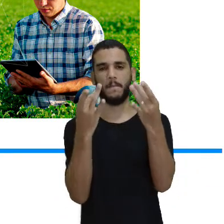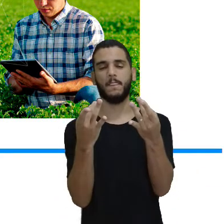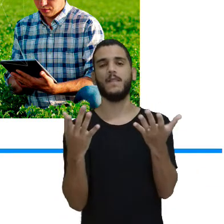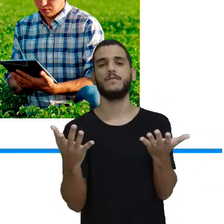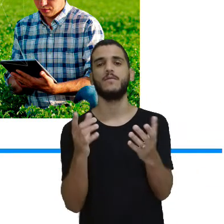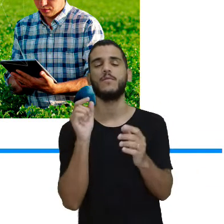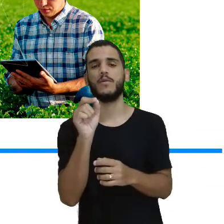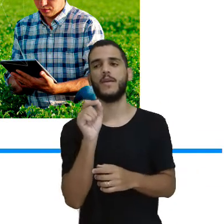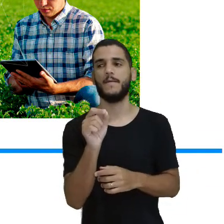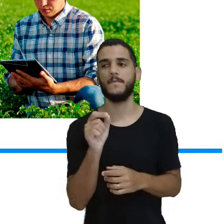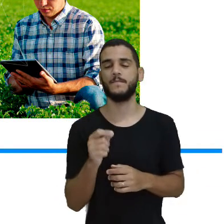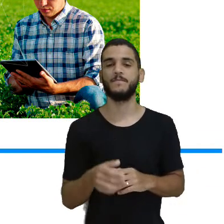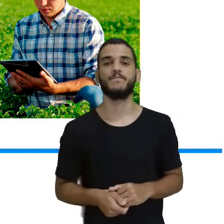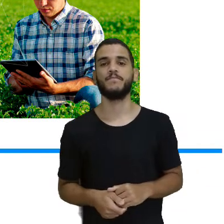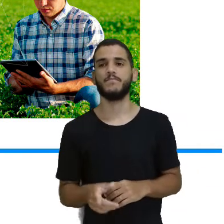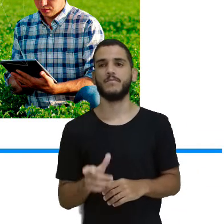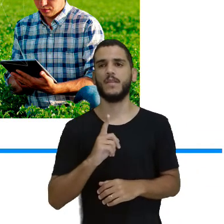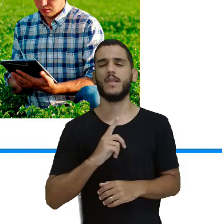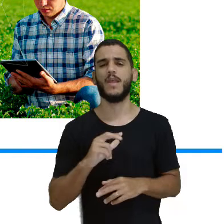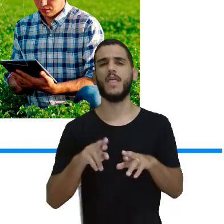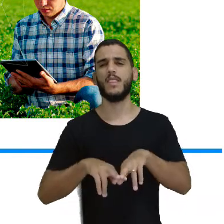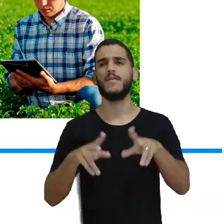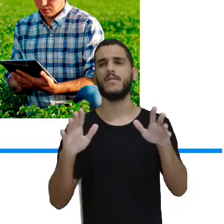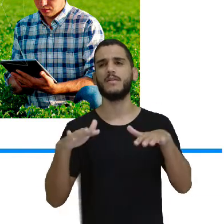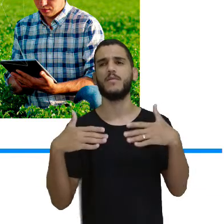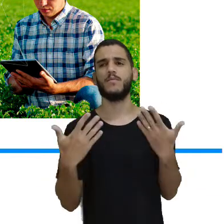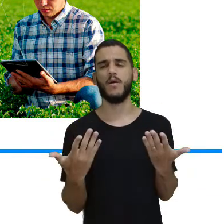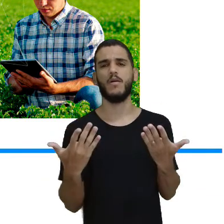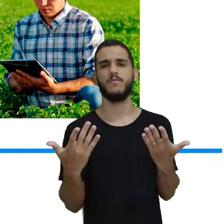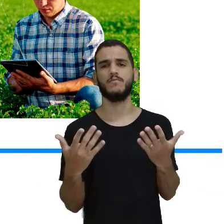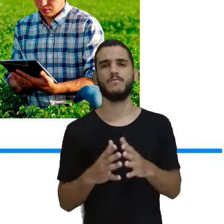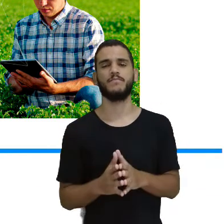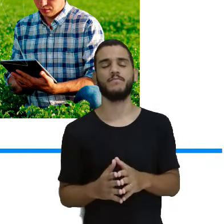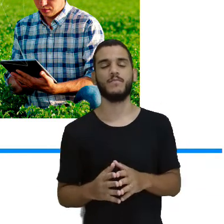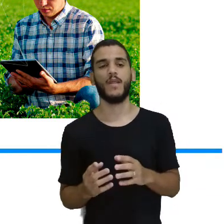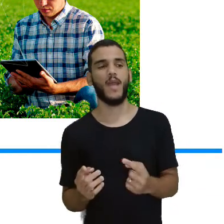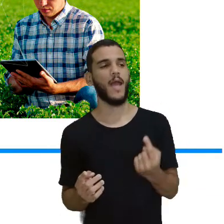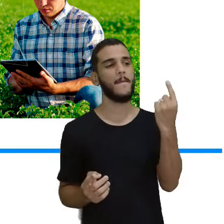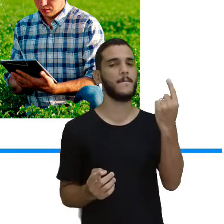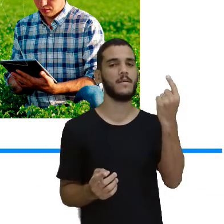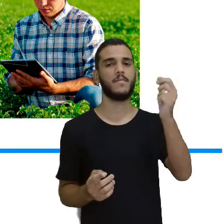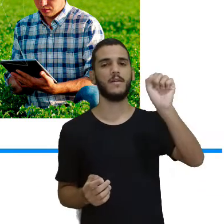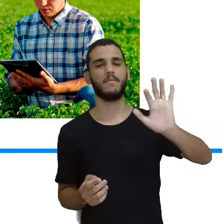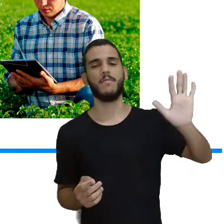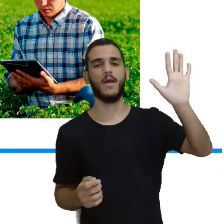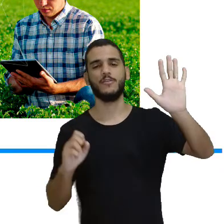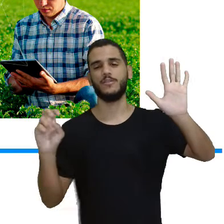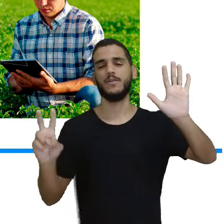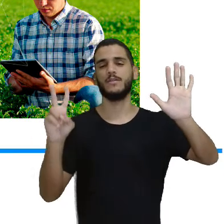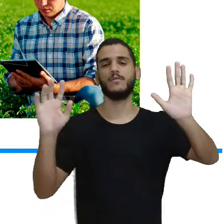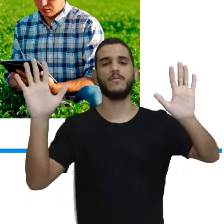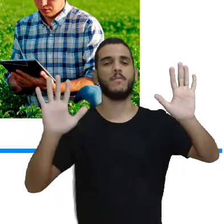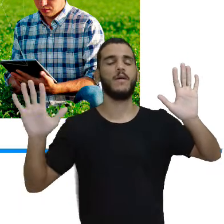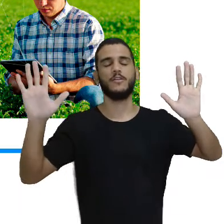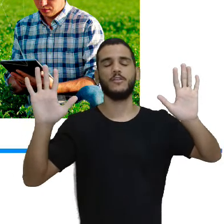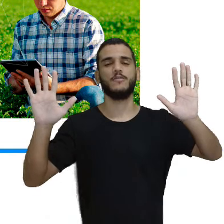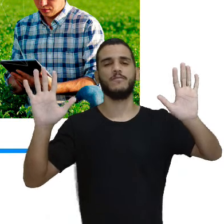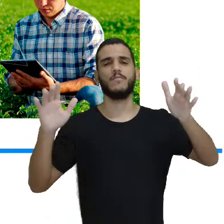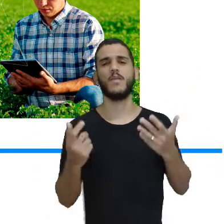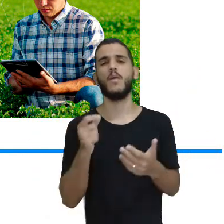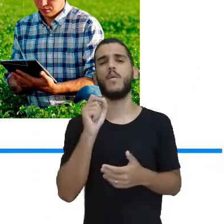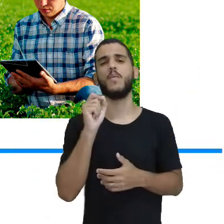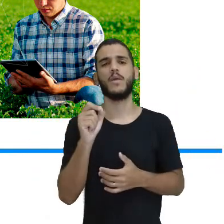que nós temos nessas duas imagens. O que se destaca mais na primeira imagem e da segunda imagem? Quais são as coisas que